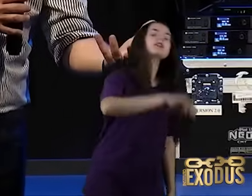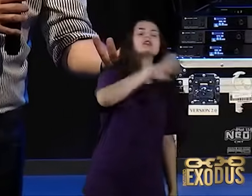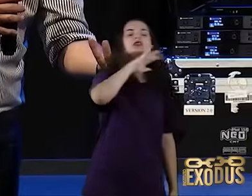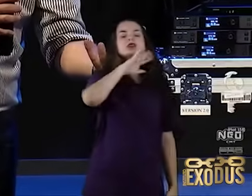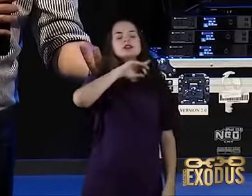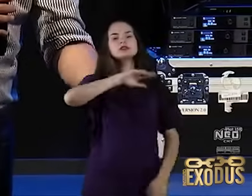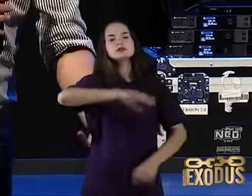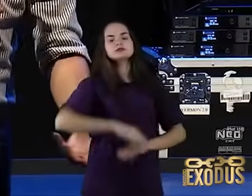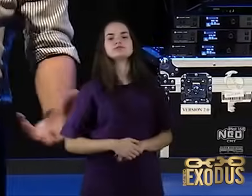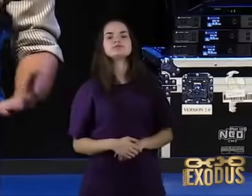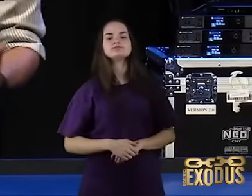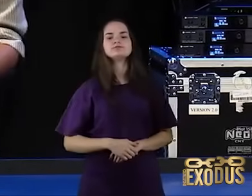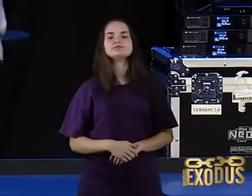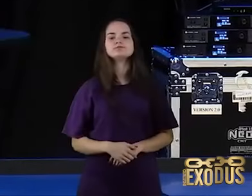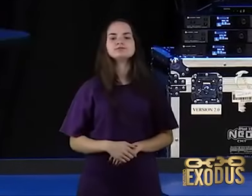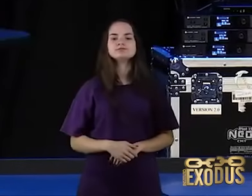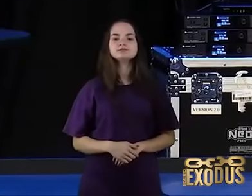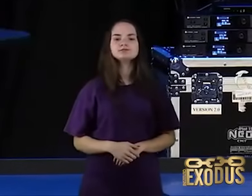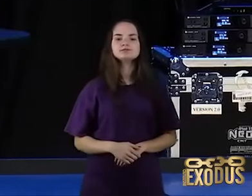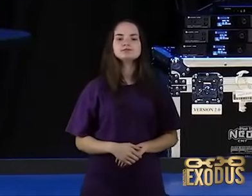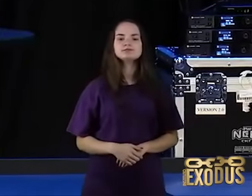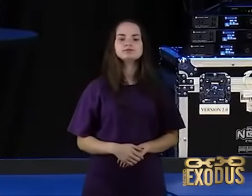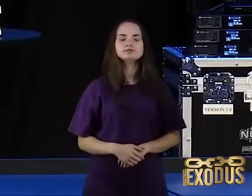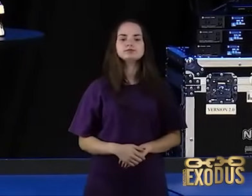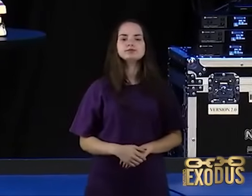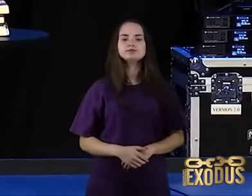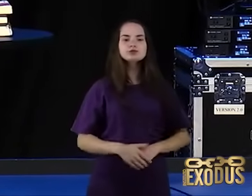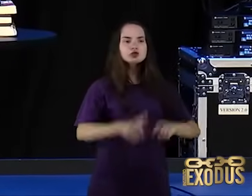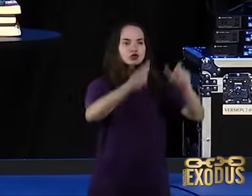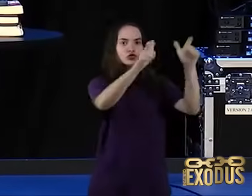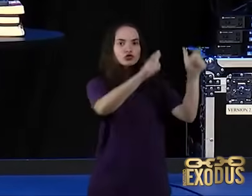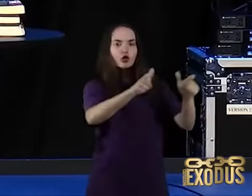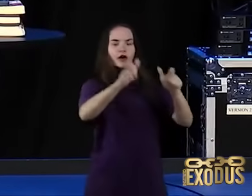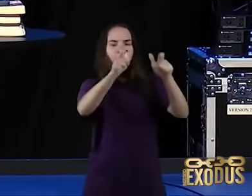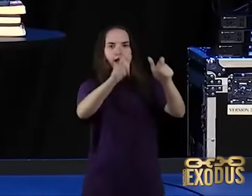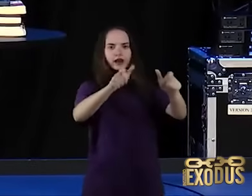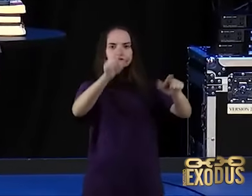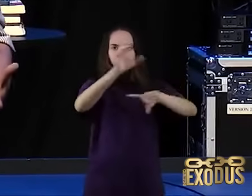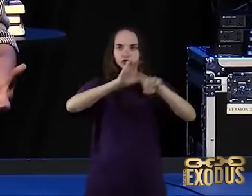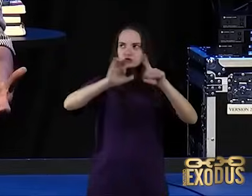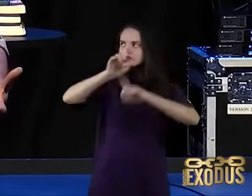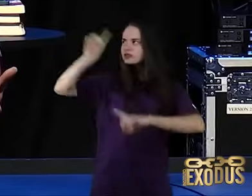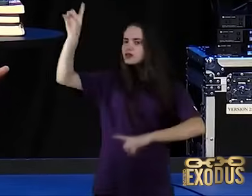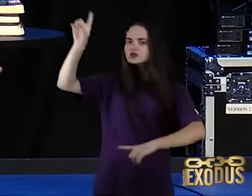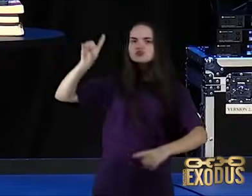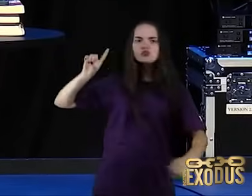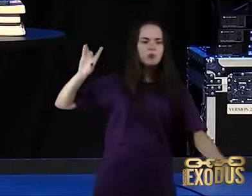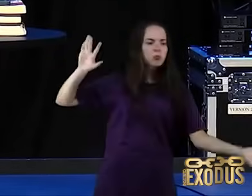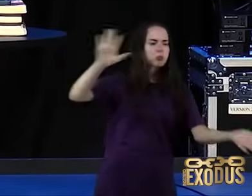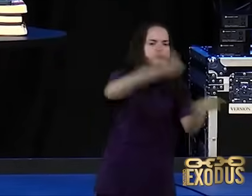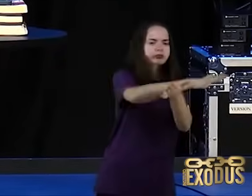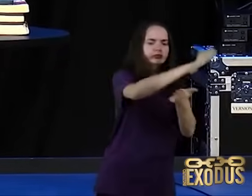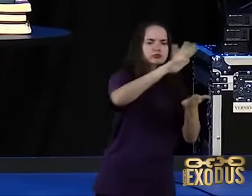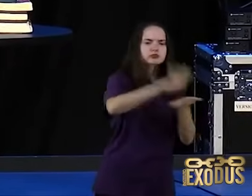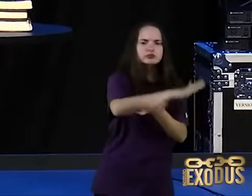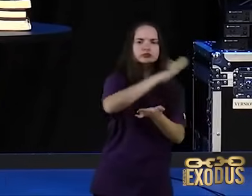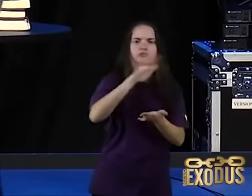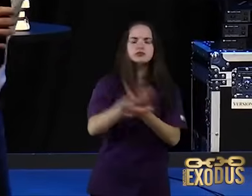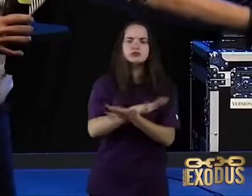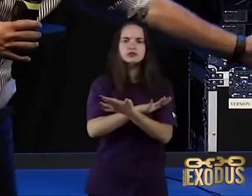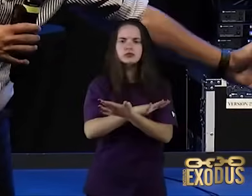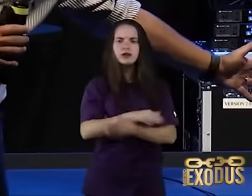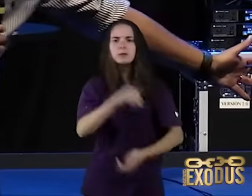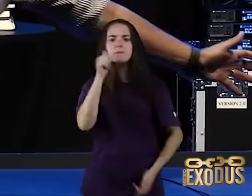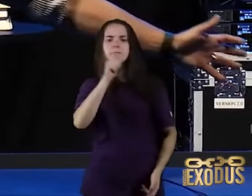Nacional ele o os locais de culto foram destruídos as mulheres